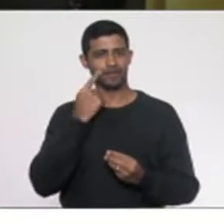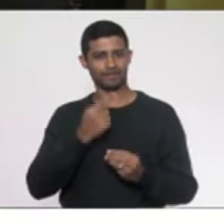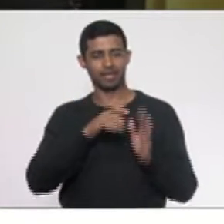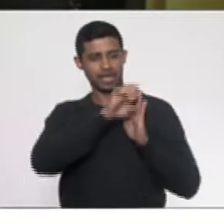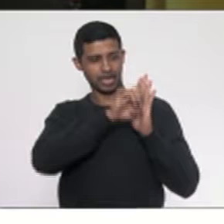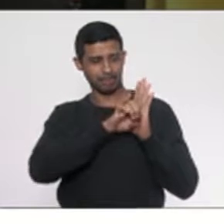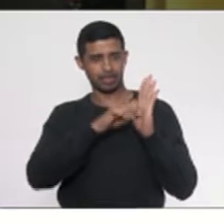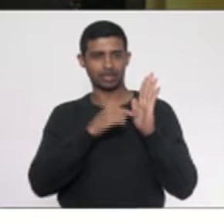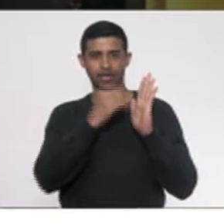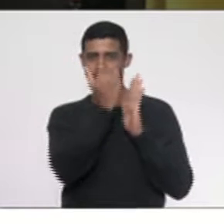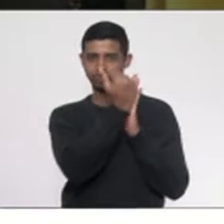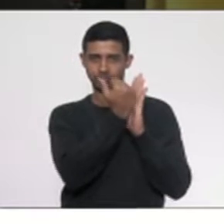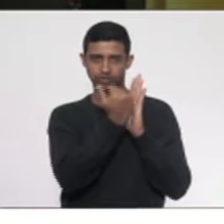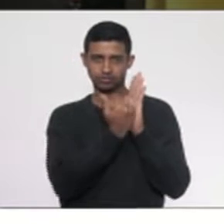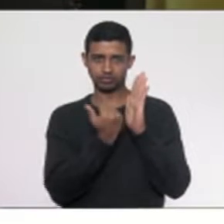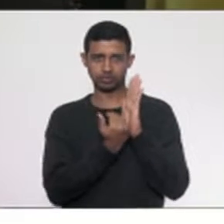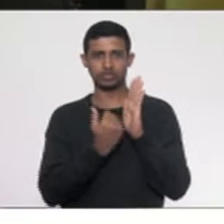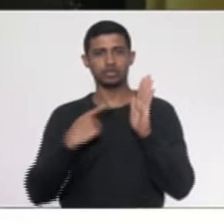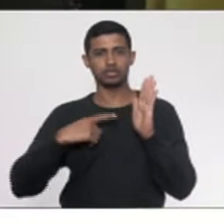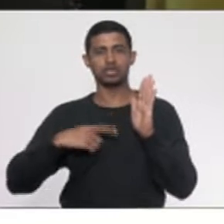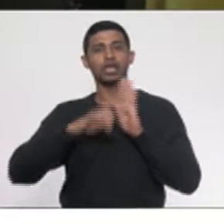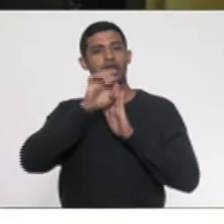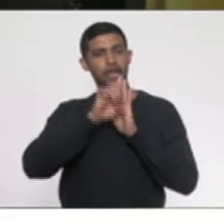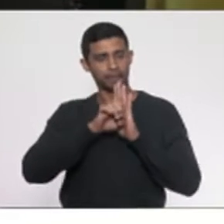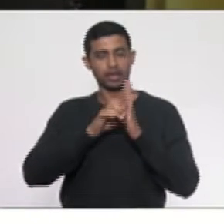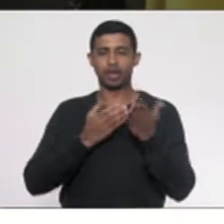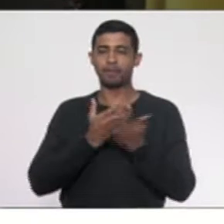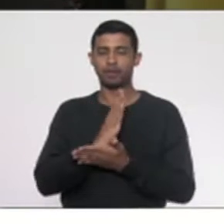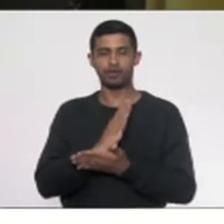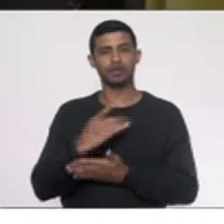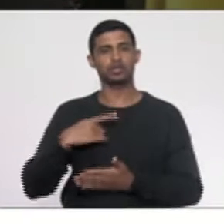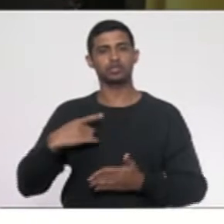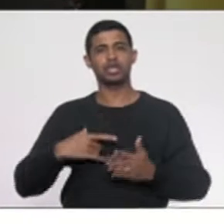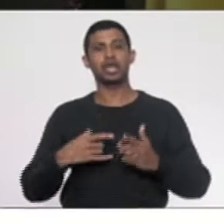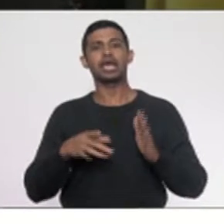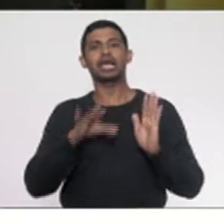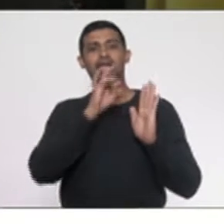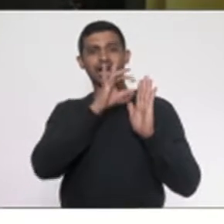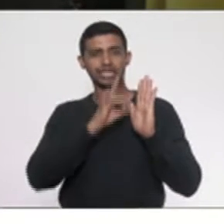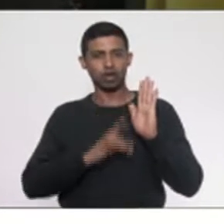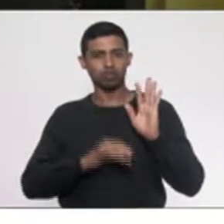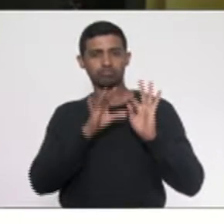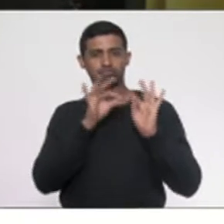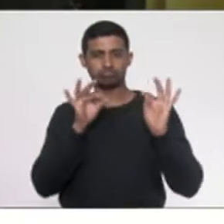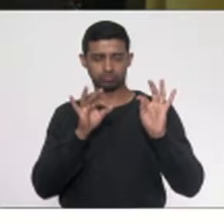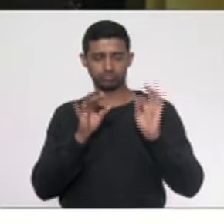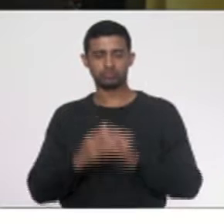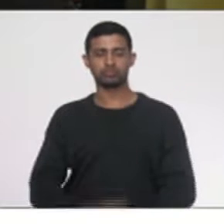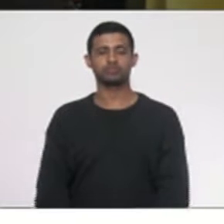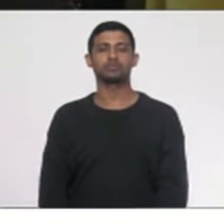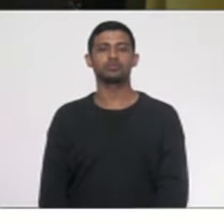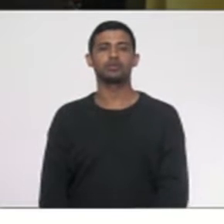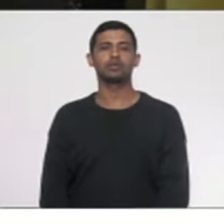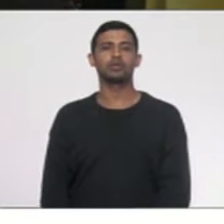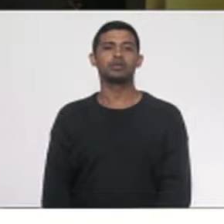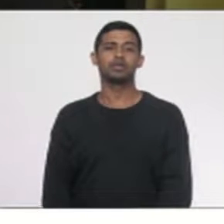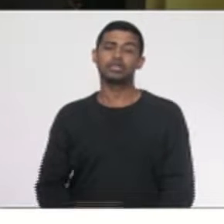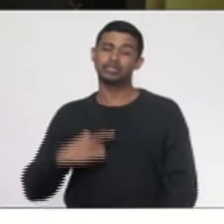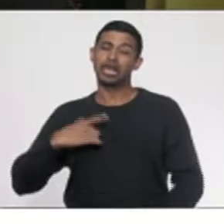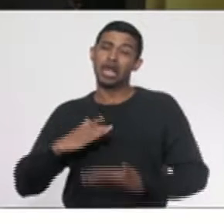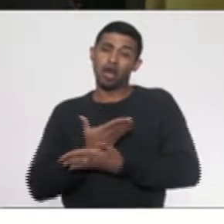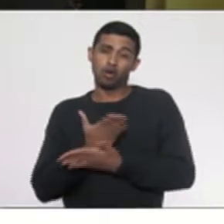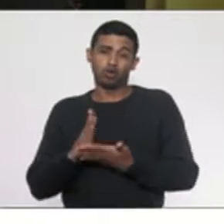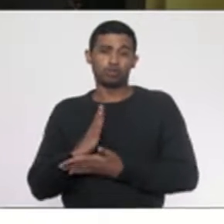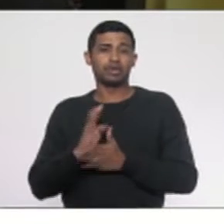forma que se segue. Emendas aprovadas, e aí apresento o descritivo das emendas aprovadas no parecer, as emendas